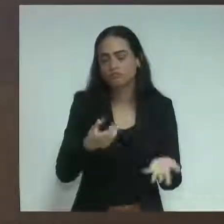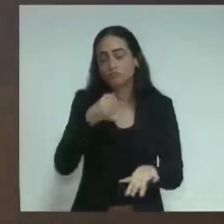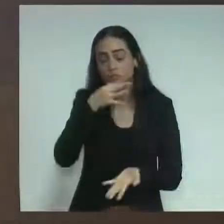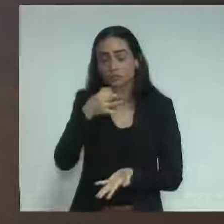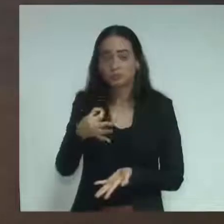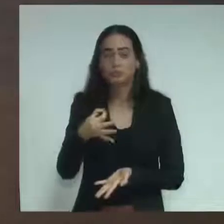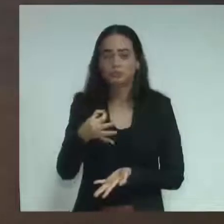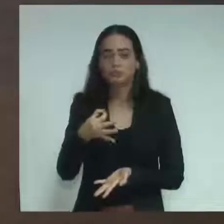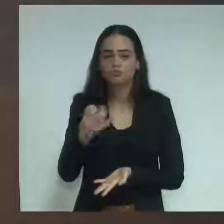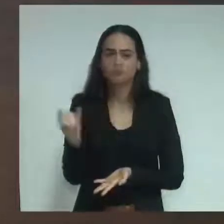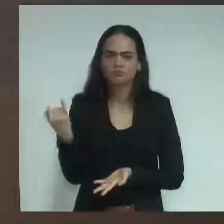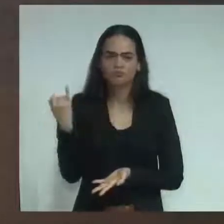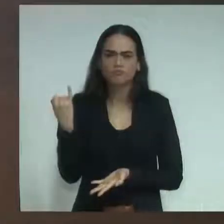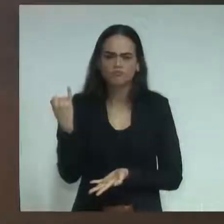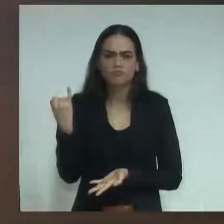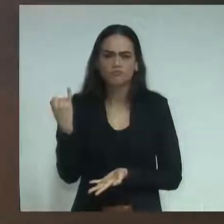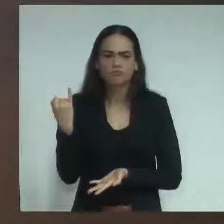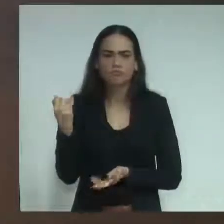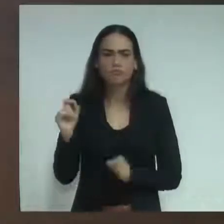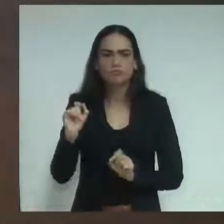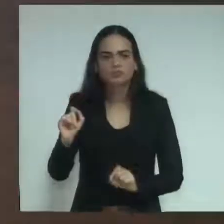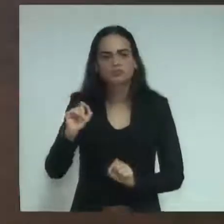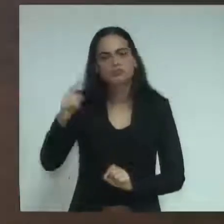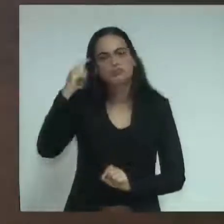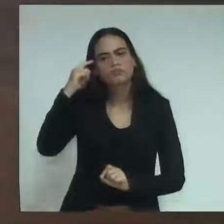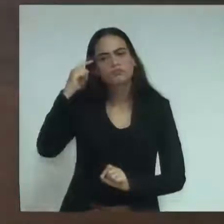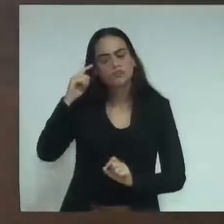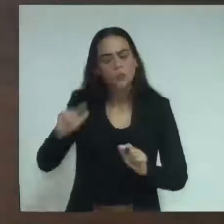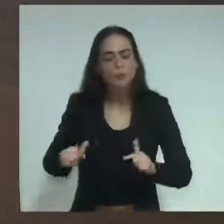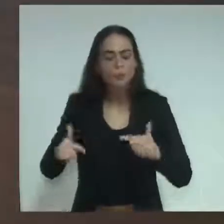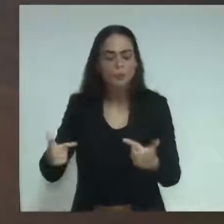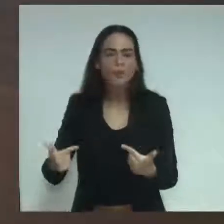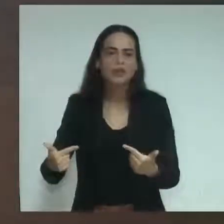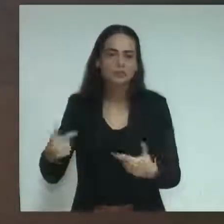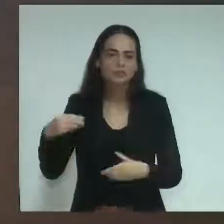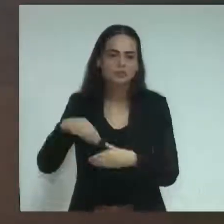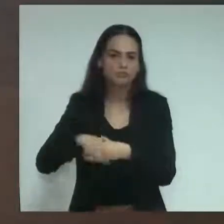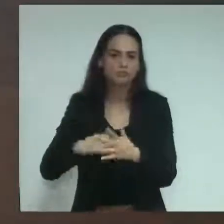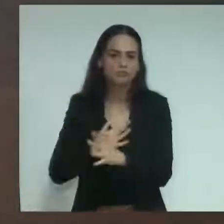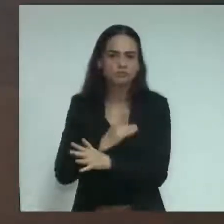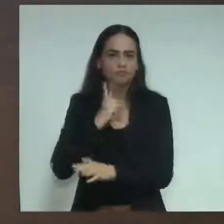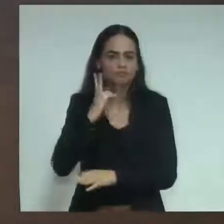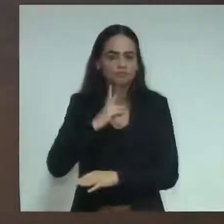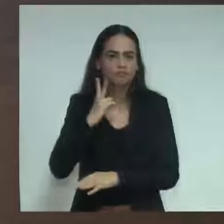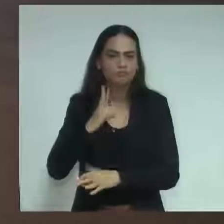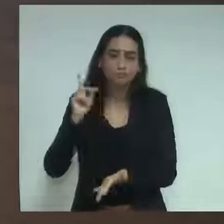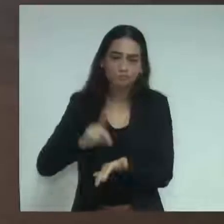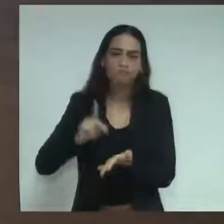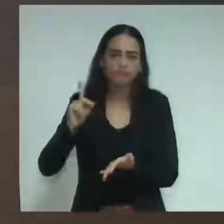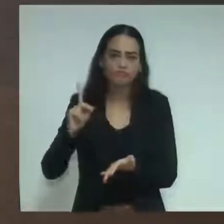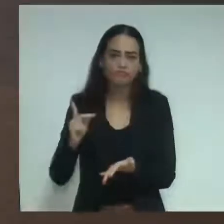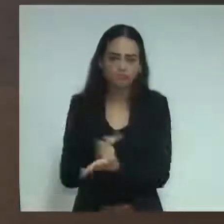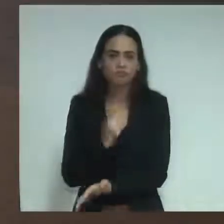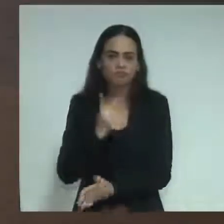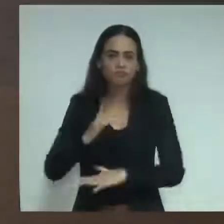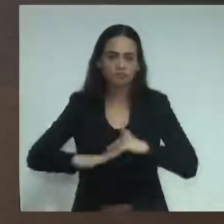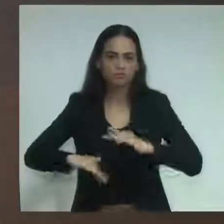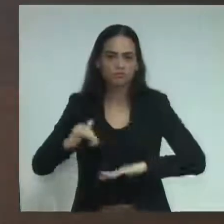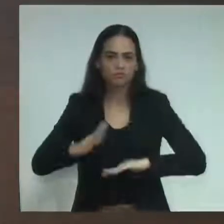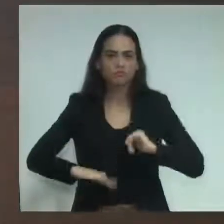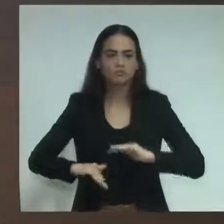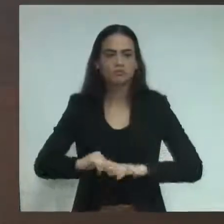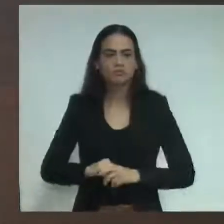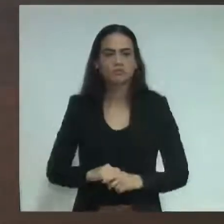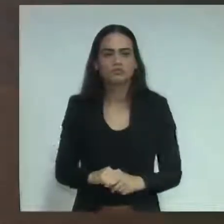mais do que importante, é pensar uma ação prática para a cidade. Eu separei mais um também. Então, todos esses aqui, eu vou entregar,